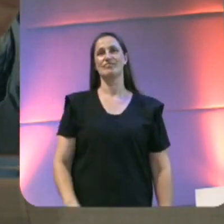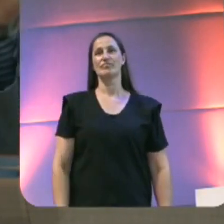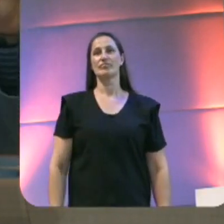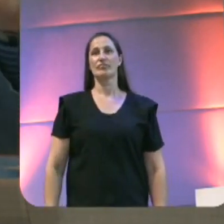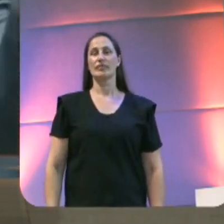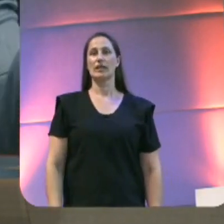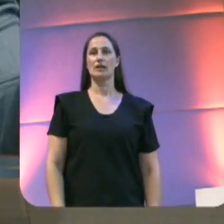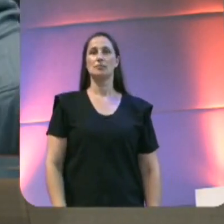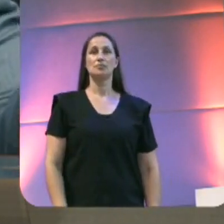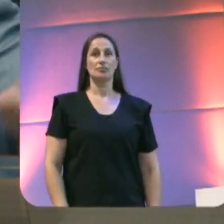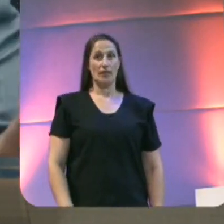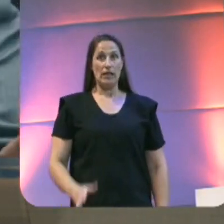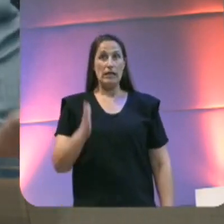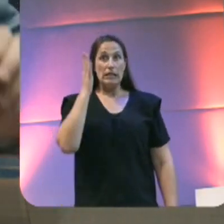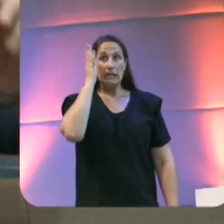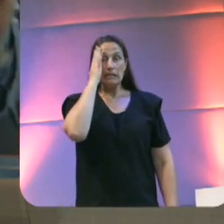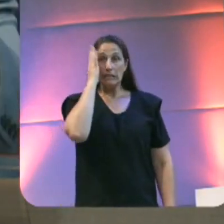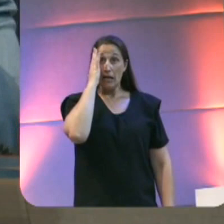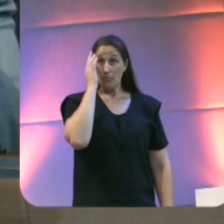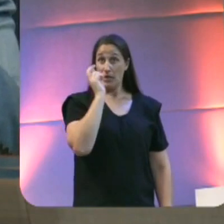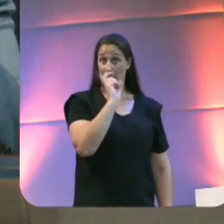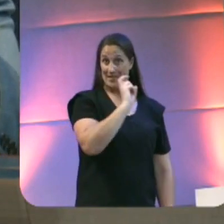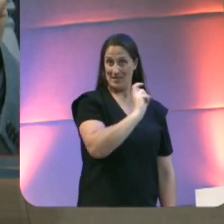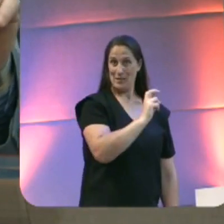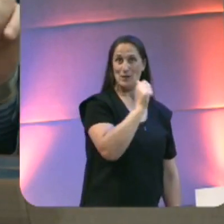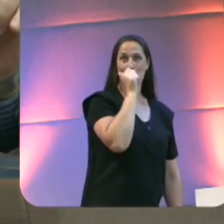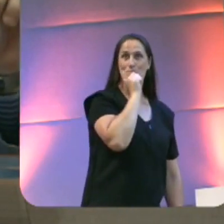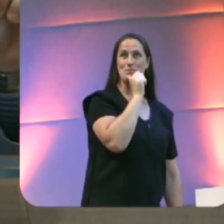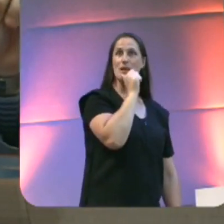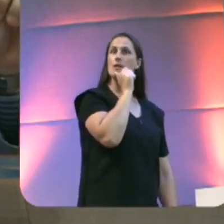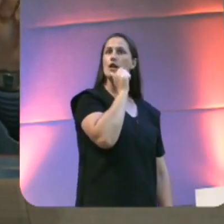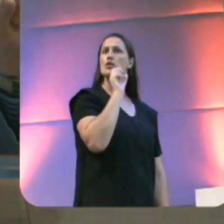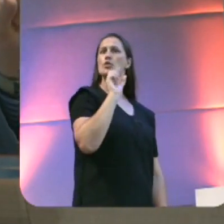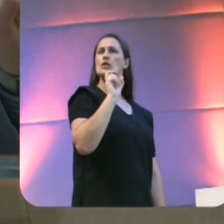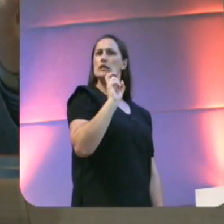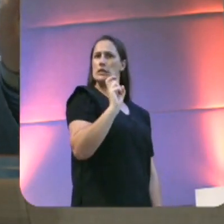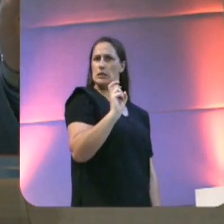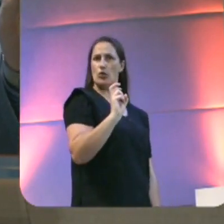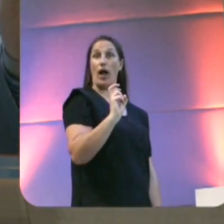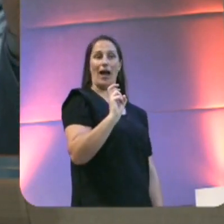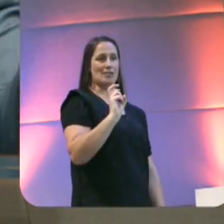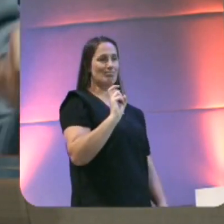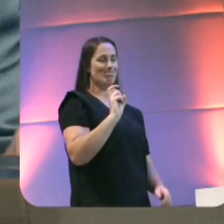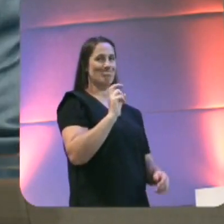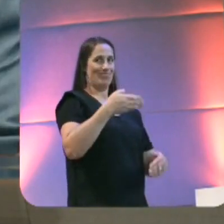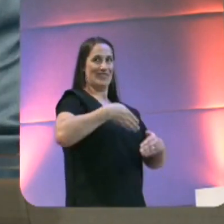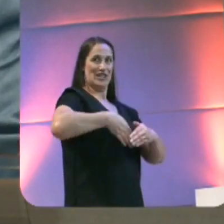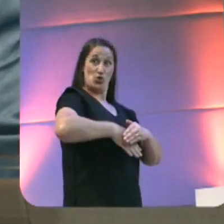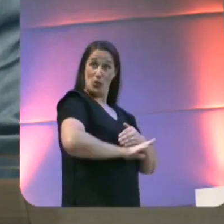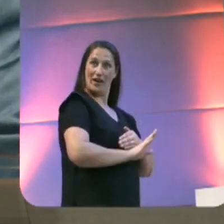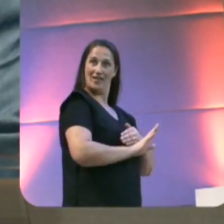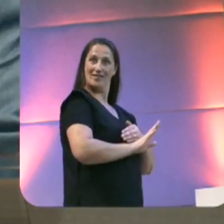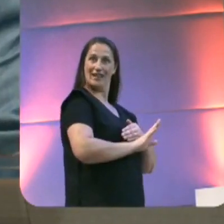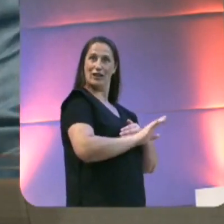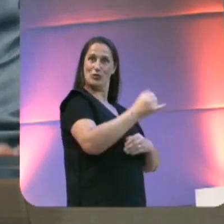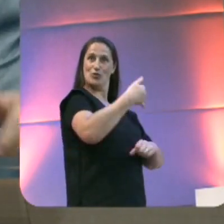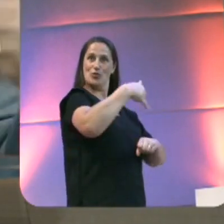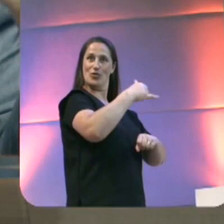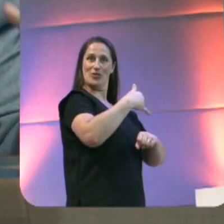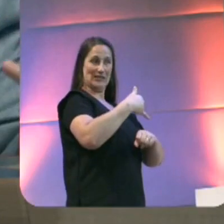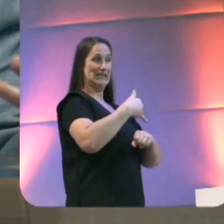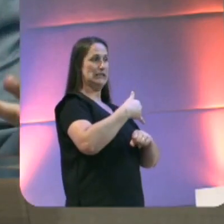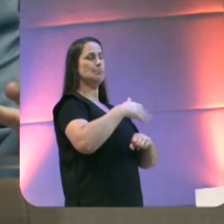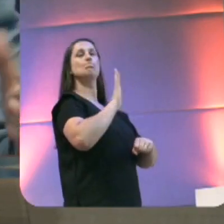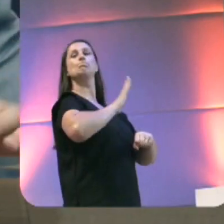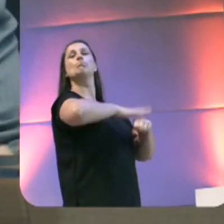Aquelas 5 chamadas de previdentes não se contentaram com o reservatório que tinham na lamparina. Eles